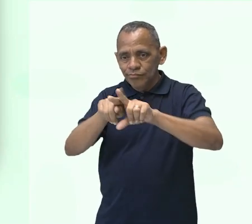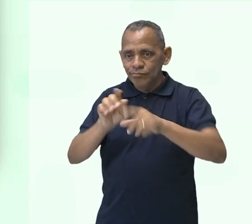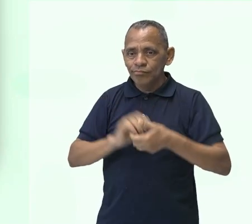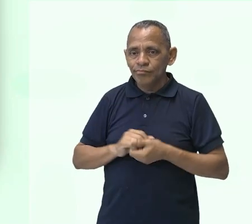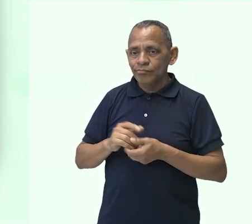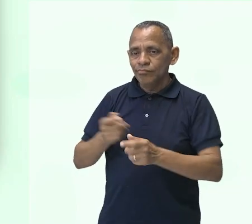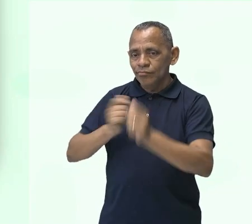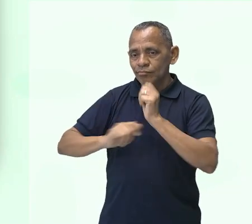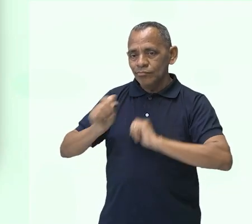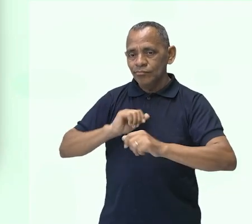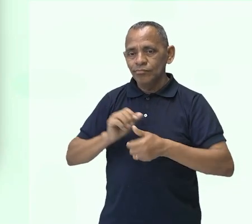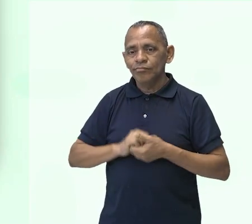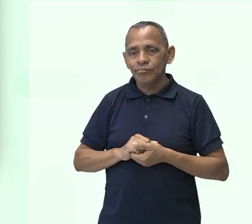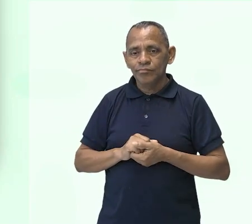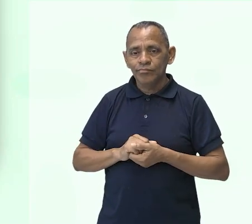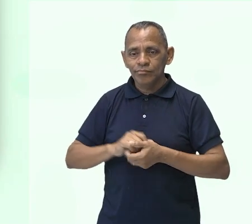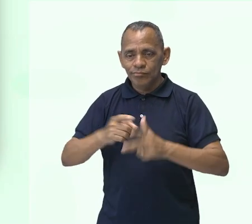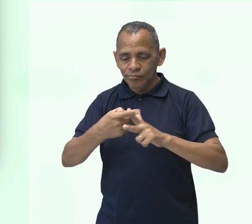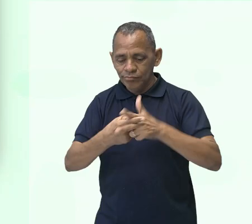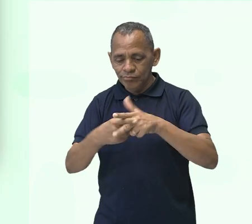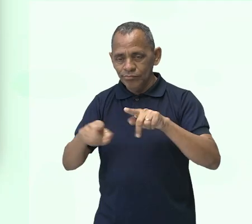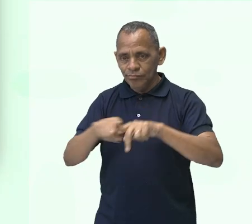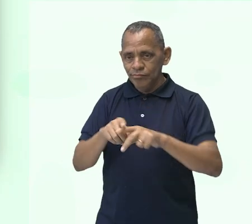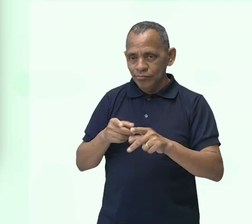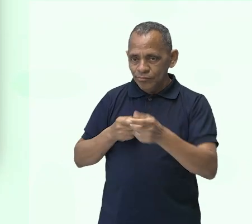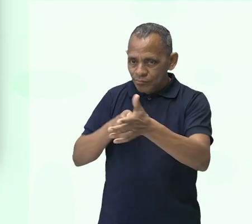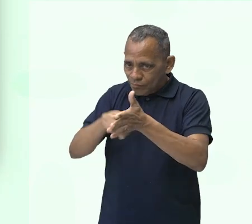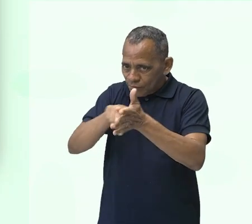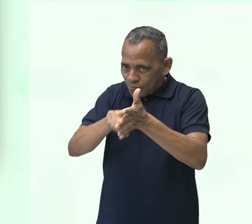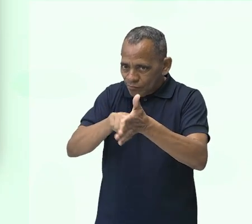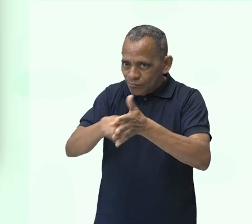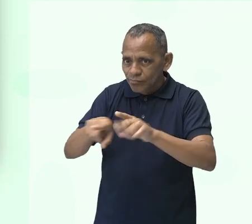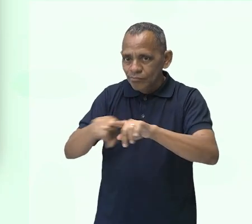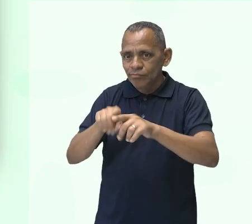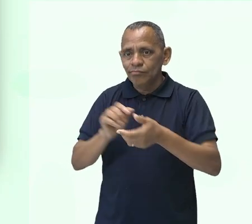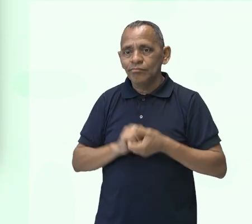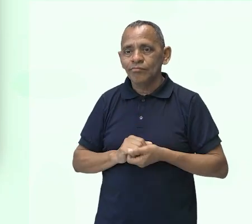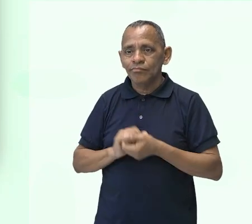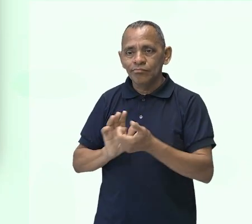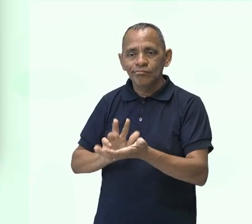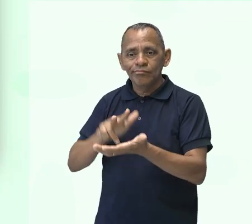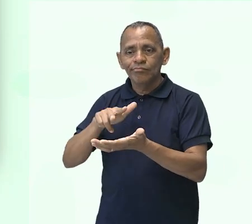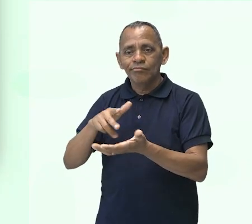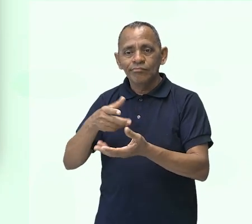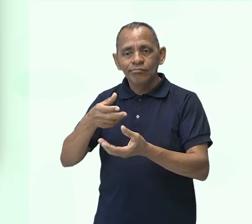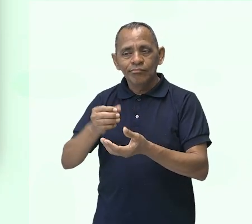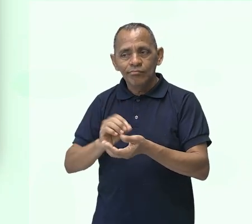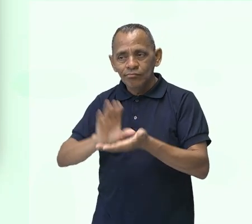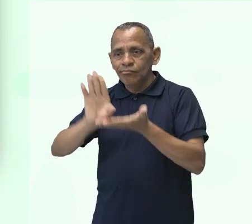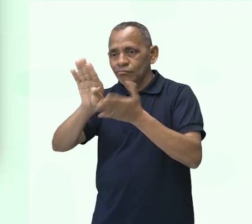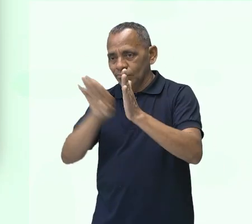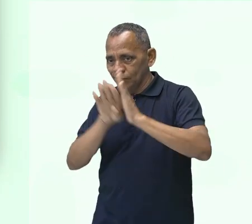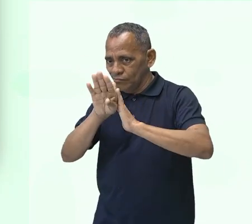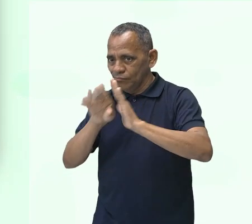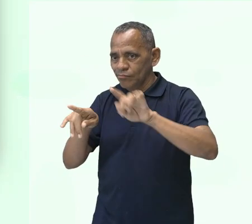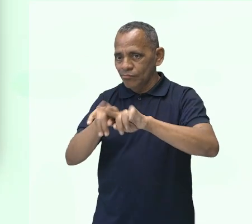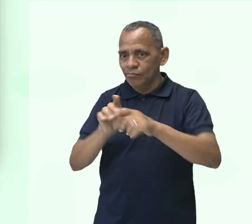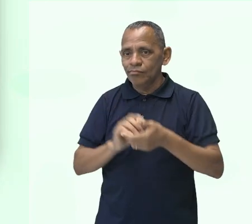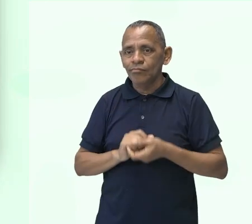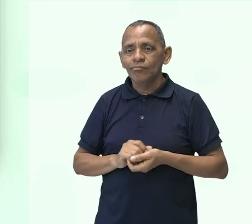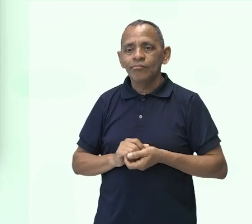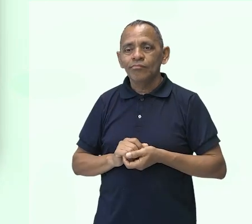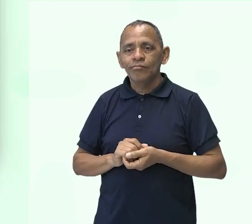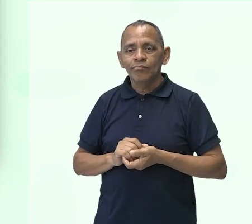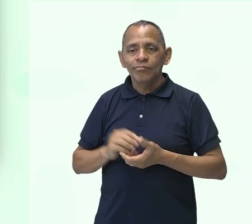a implementação de medidas de austeridade para conter a crise, incluindo cortes nos